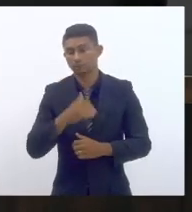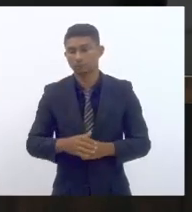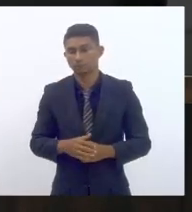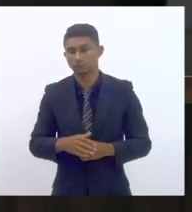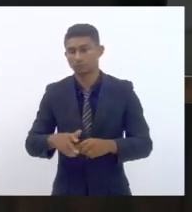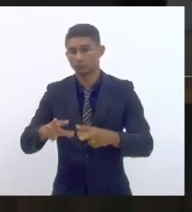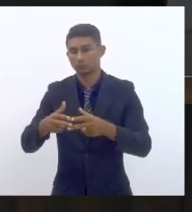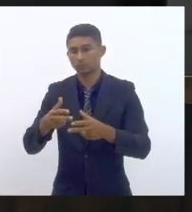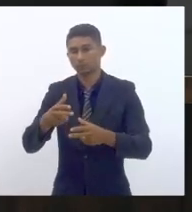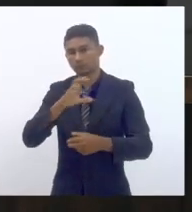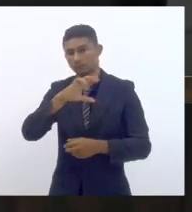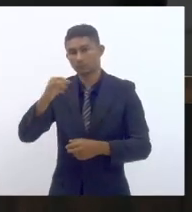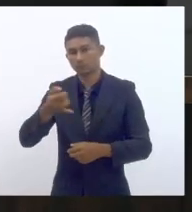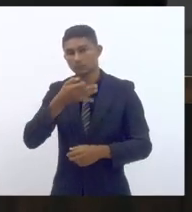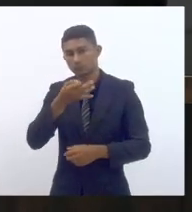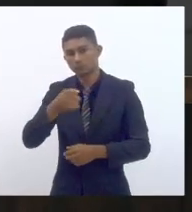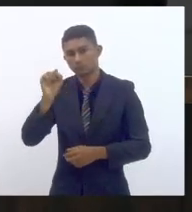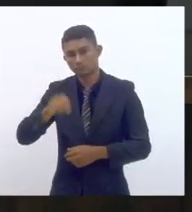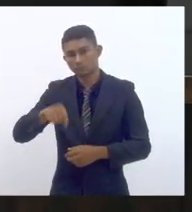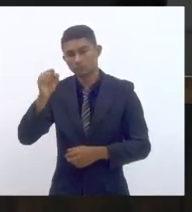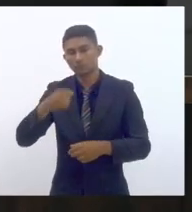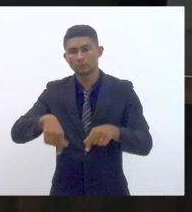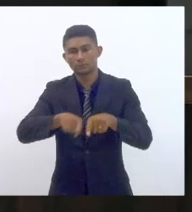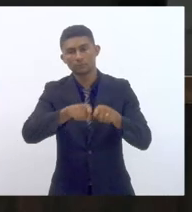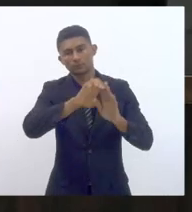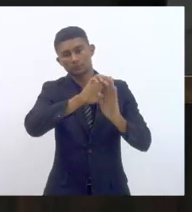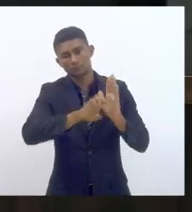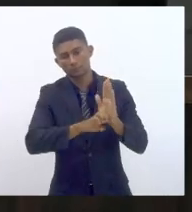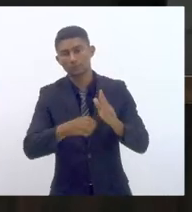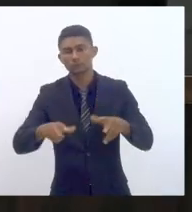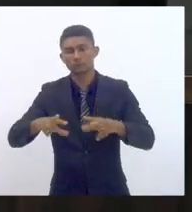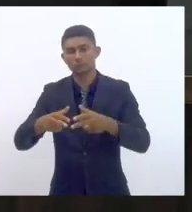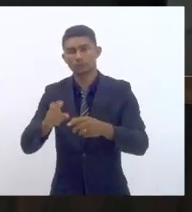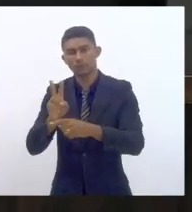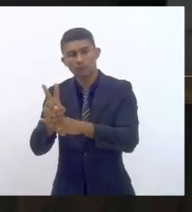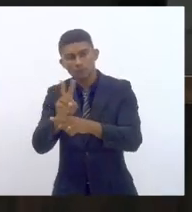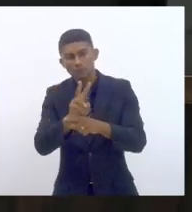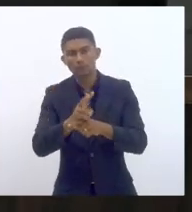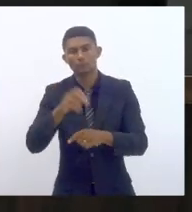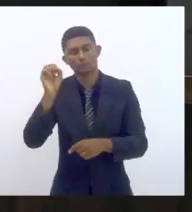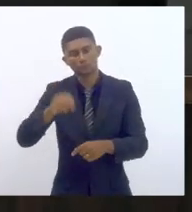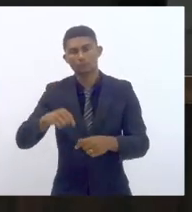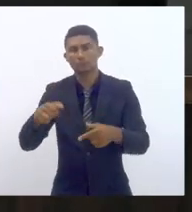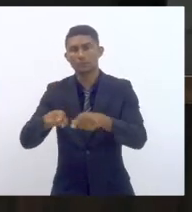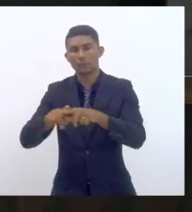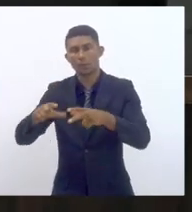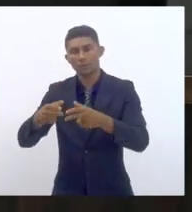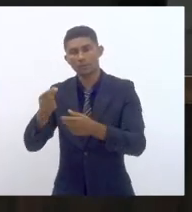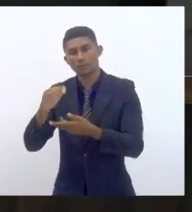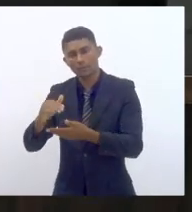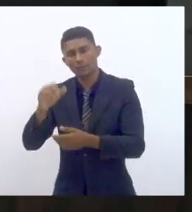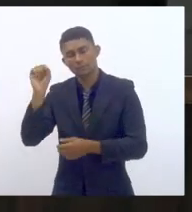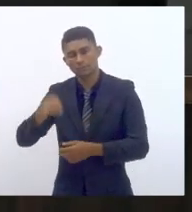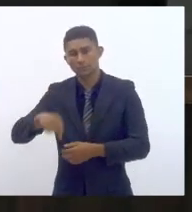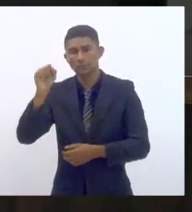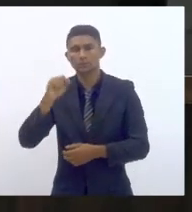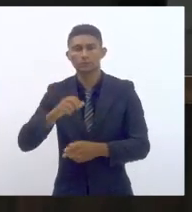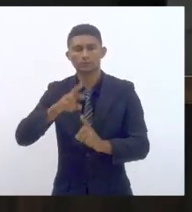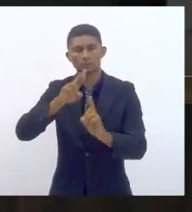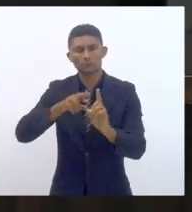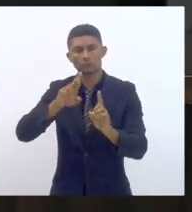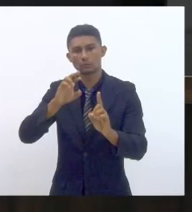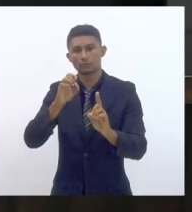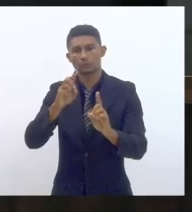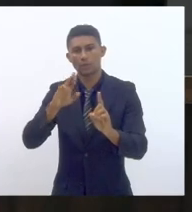pareceres da Comissão de Constituição e Justiça pela constitucionalidade com emendas. Defesa do consumidor, favorável. De orçamento, favorável. Relator de deputado Rodrigo